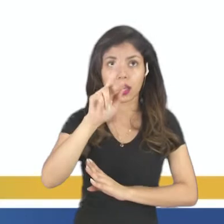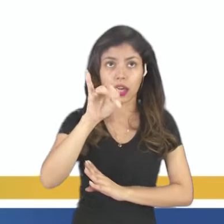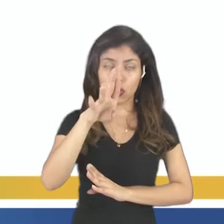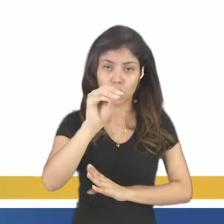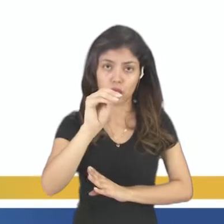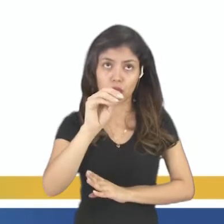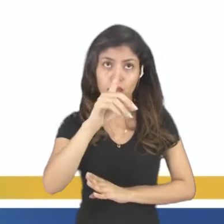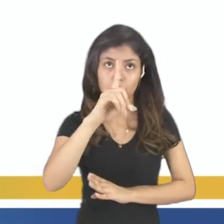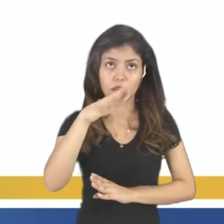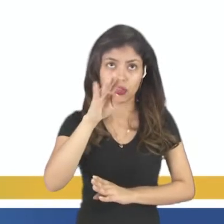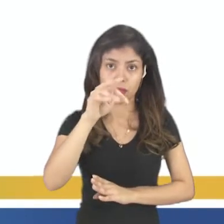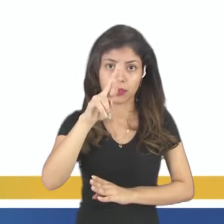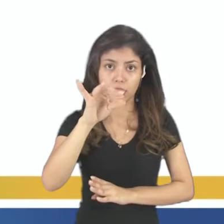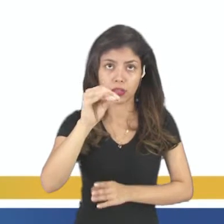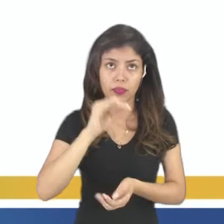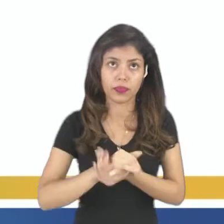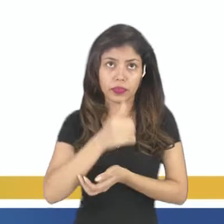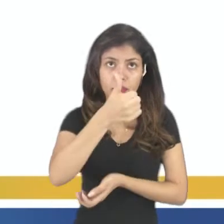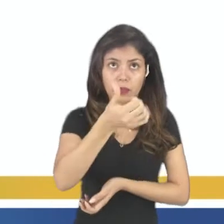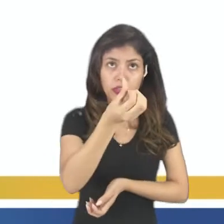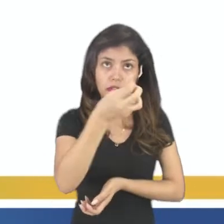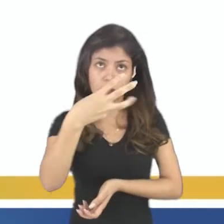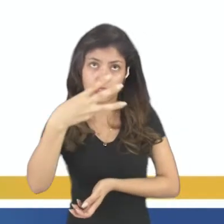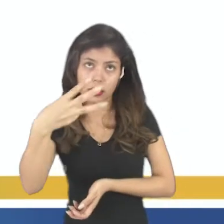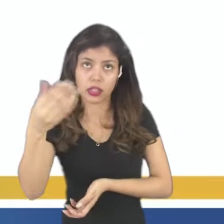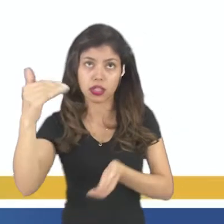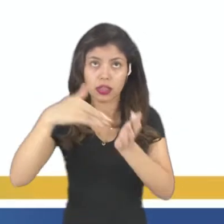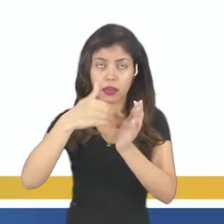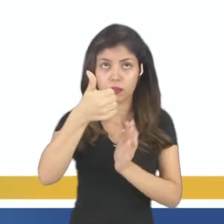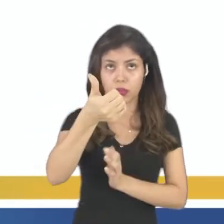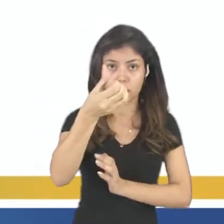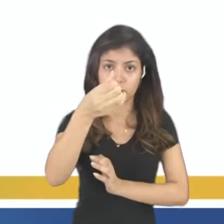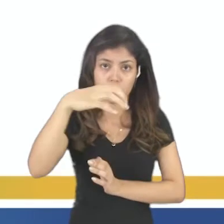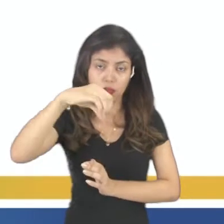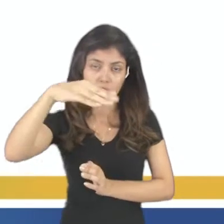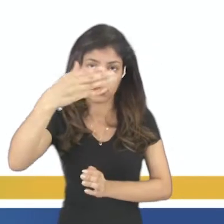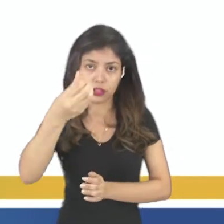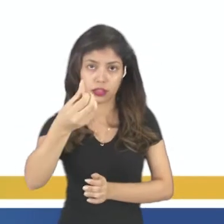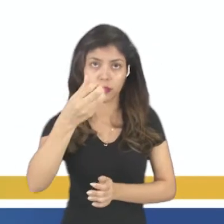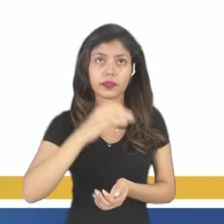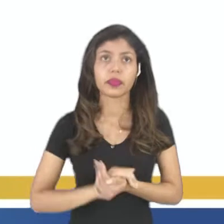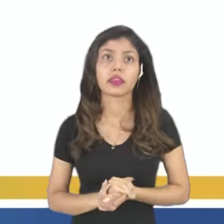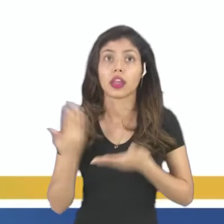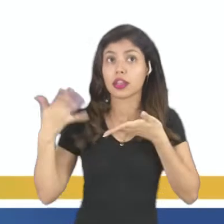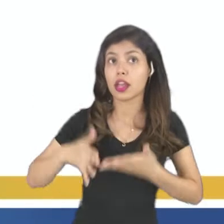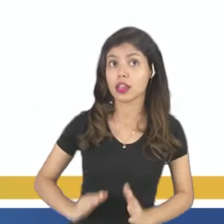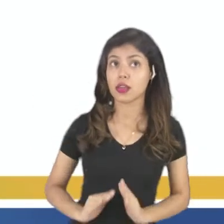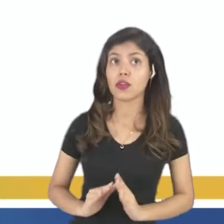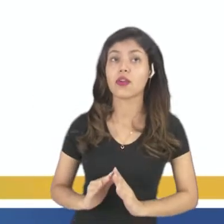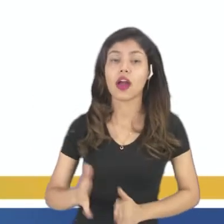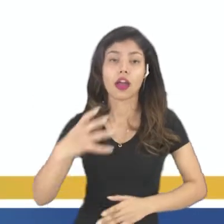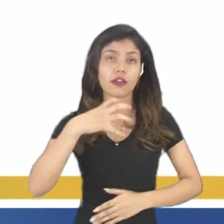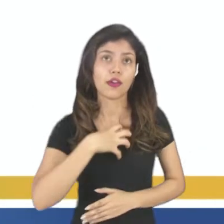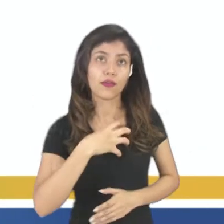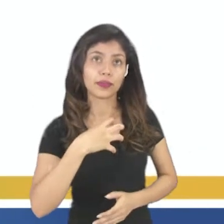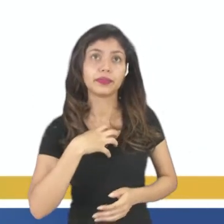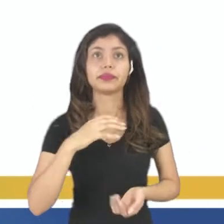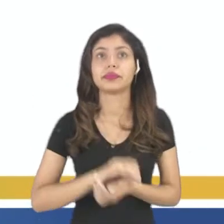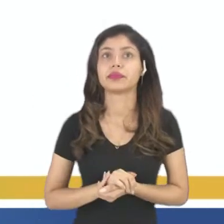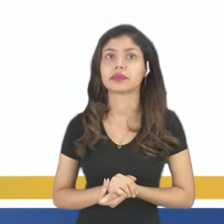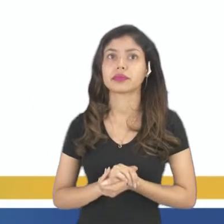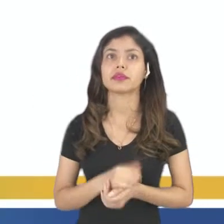De 1633 a 1696. Nascido em Salvador, Gregório de Matos foi um dos